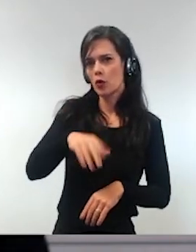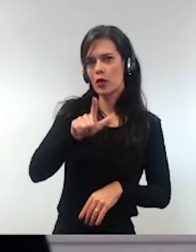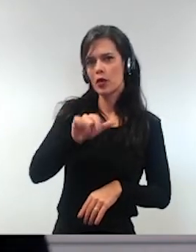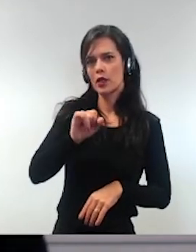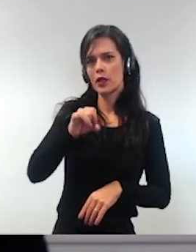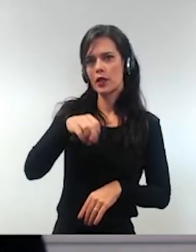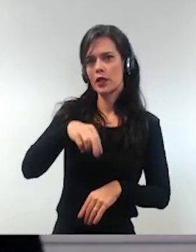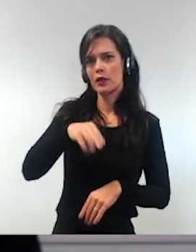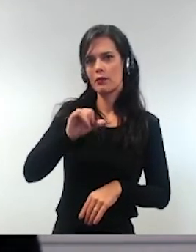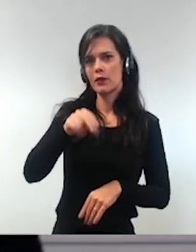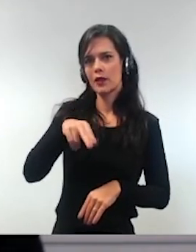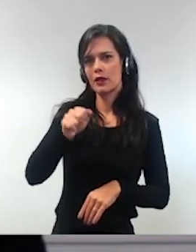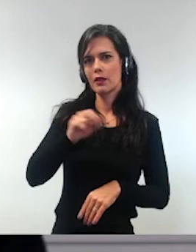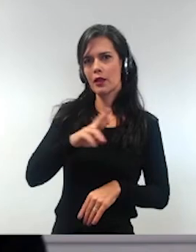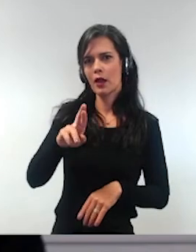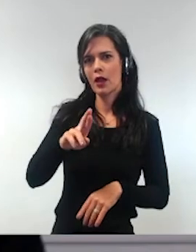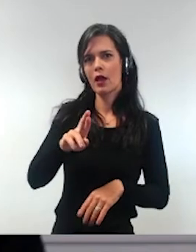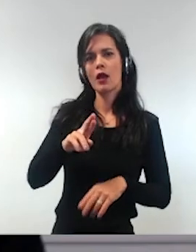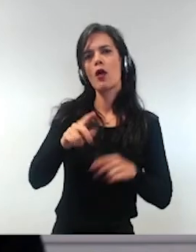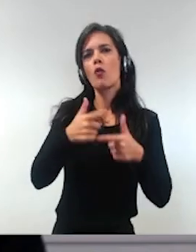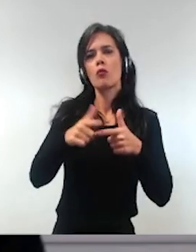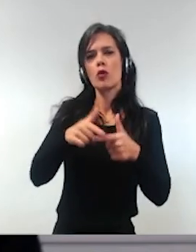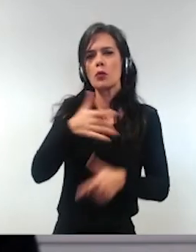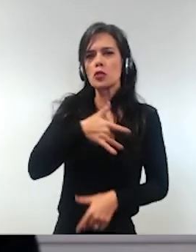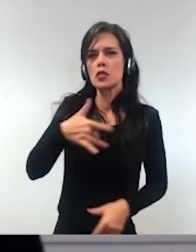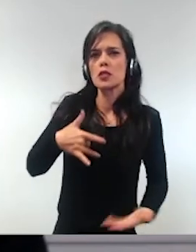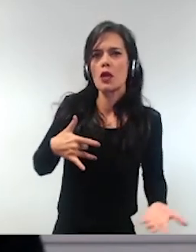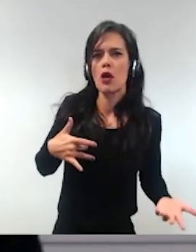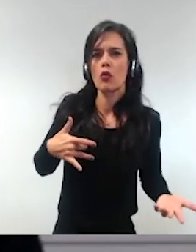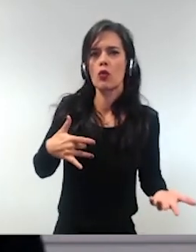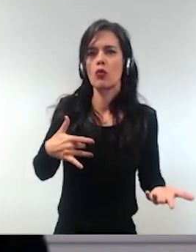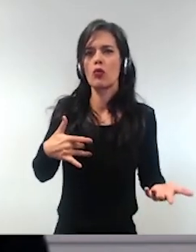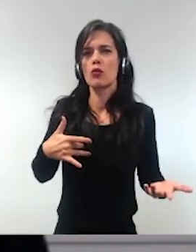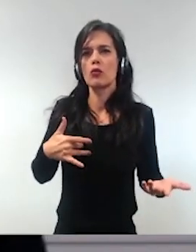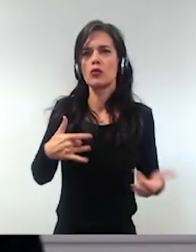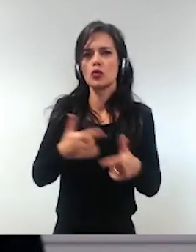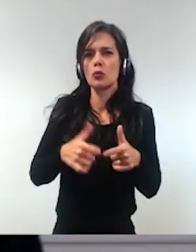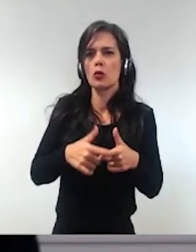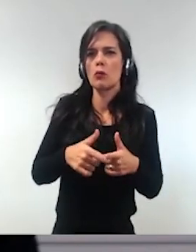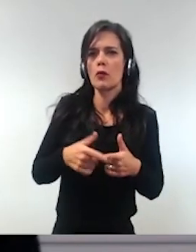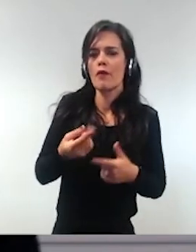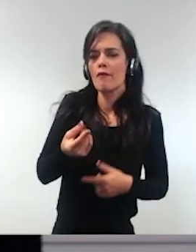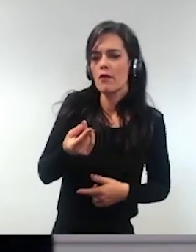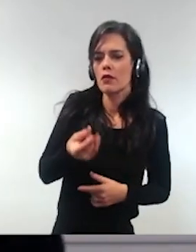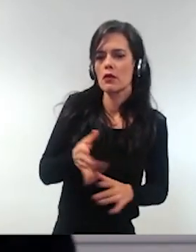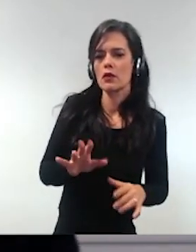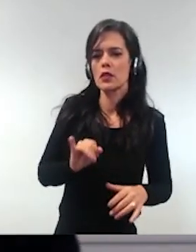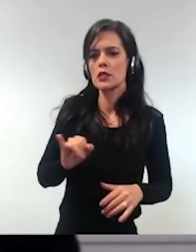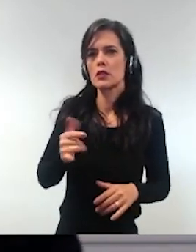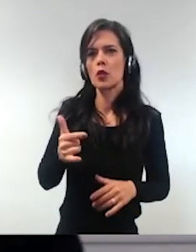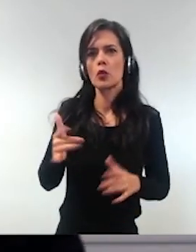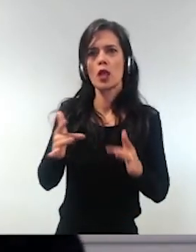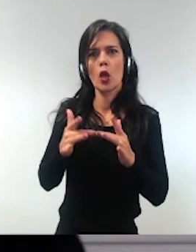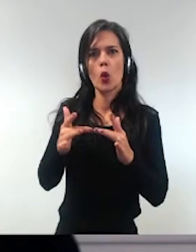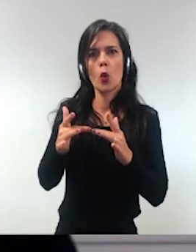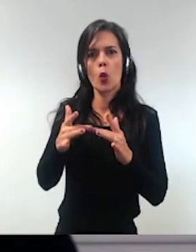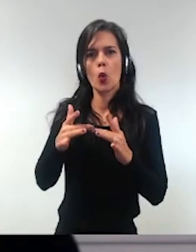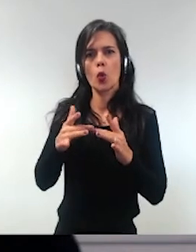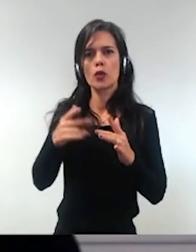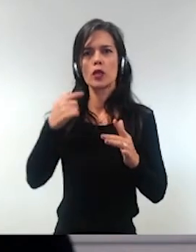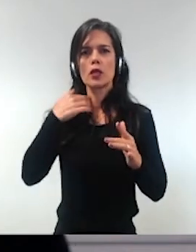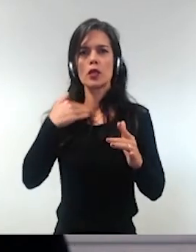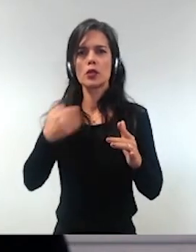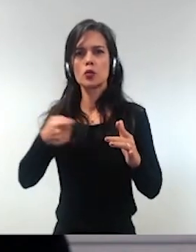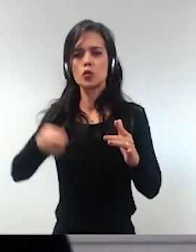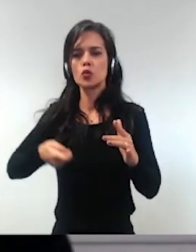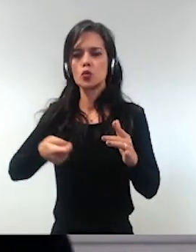questão de saúde, uma questão de uma desocupação, uma questão financeira, se não há o contato com os juízes? E aí,